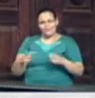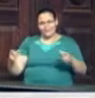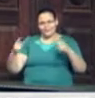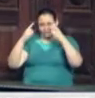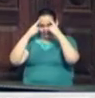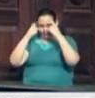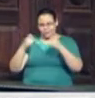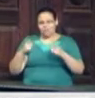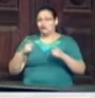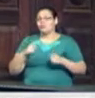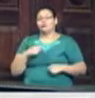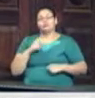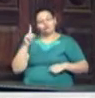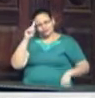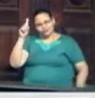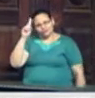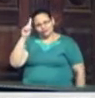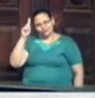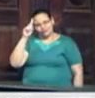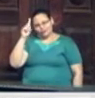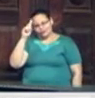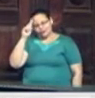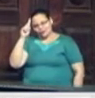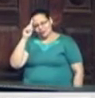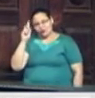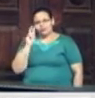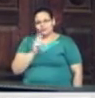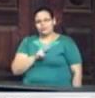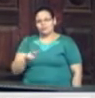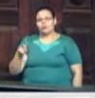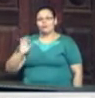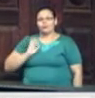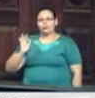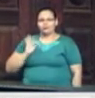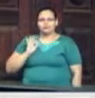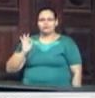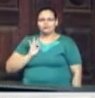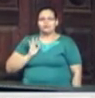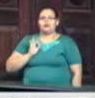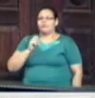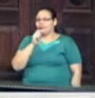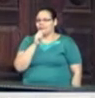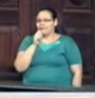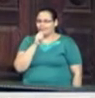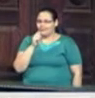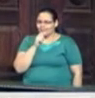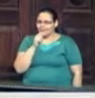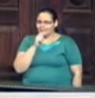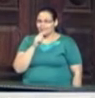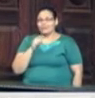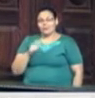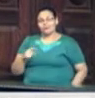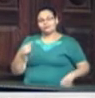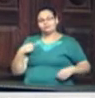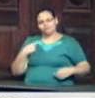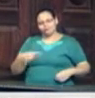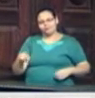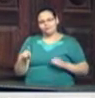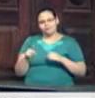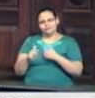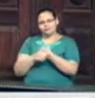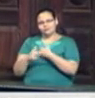violência. Todos os dias nós testemunhamos que as polícias estão sem condições de cumprir o seu